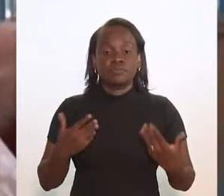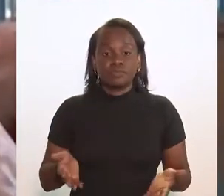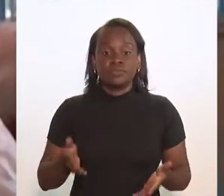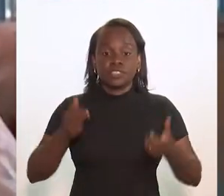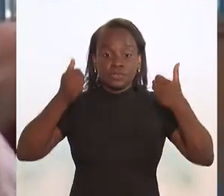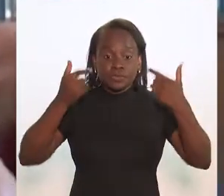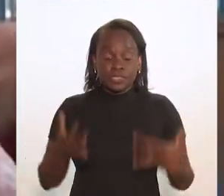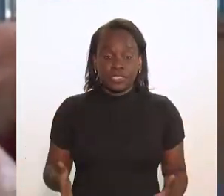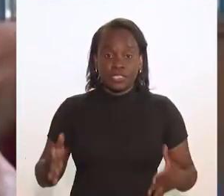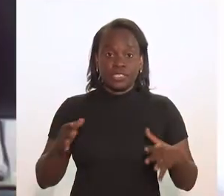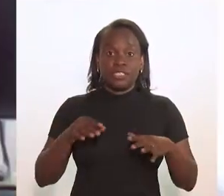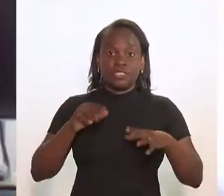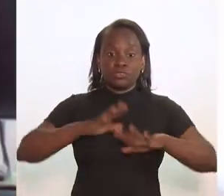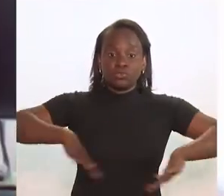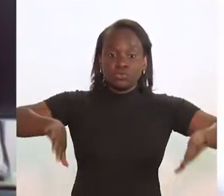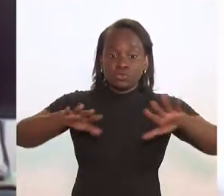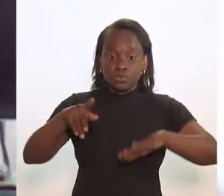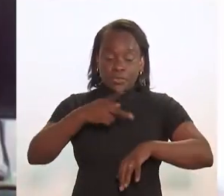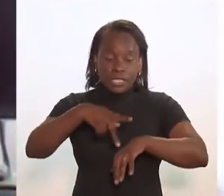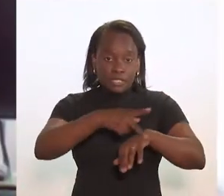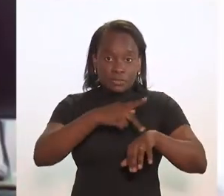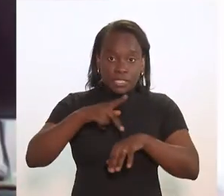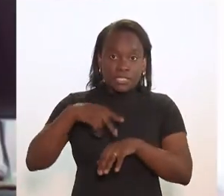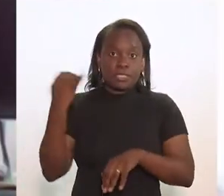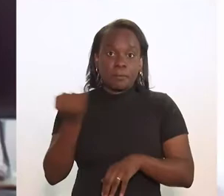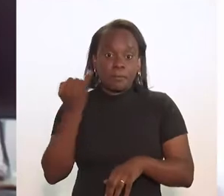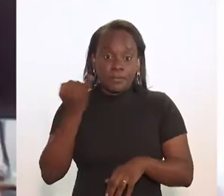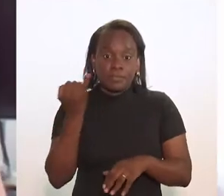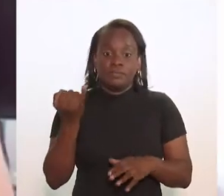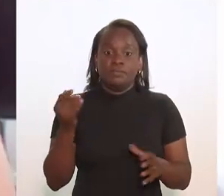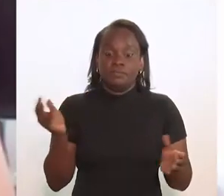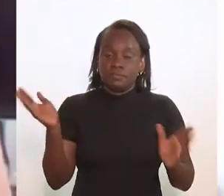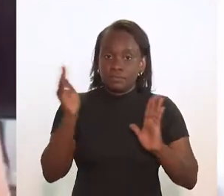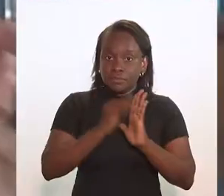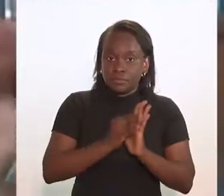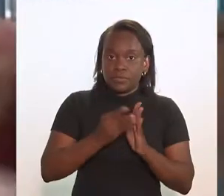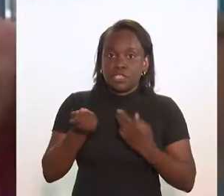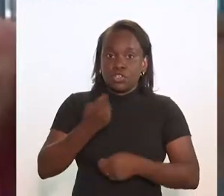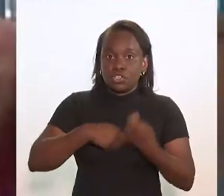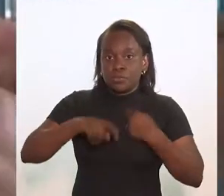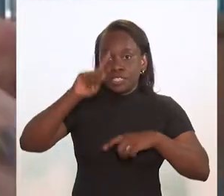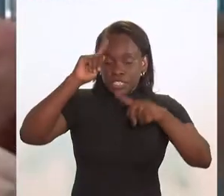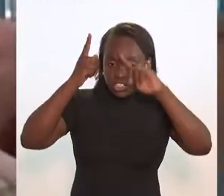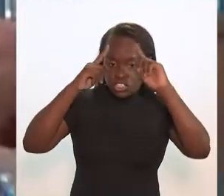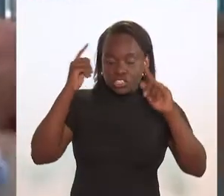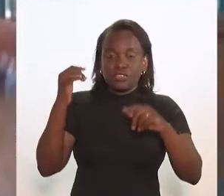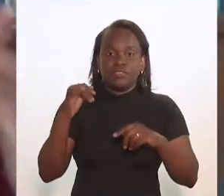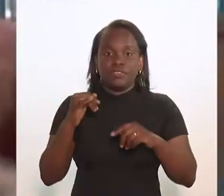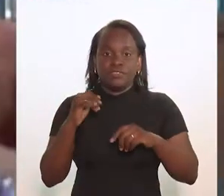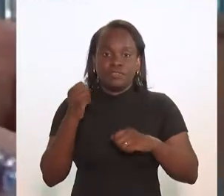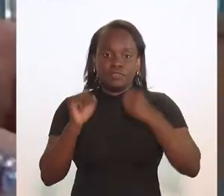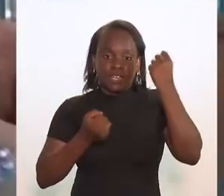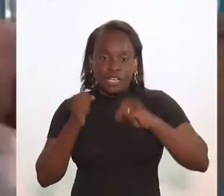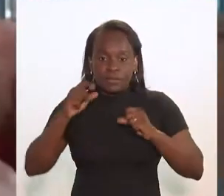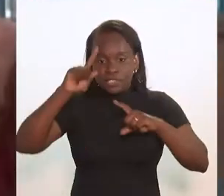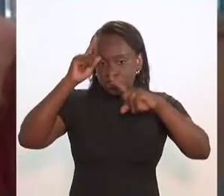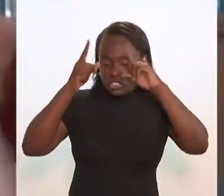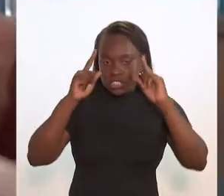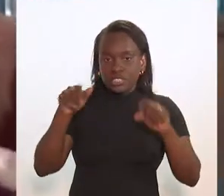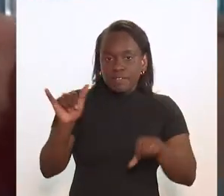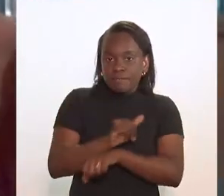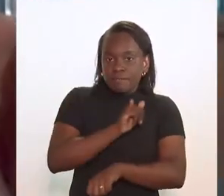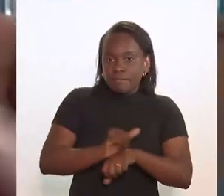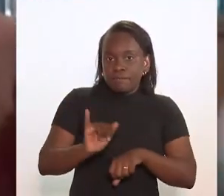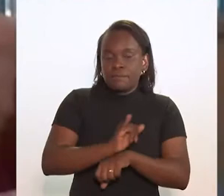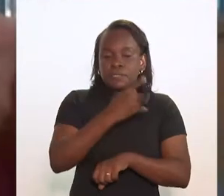que se chamava a atenção dos países da importância de incluir a economia criativa, as indústrias criativas, nas